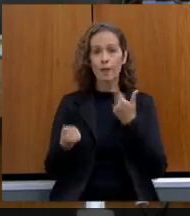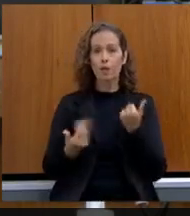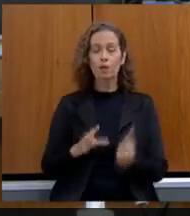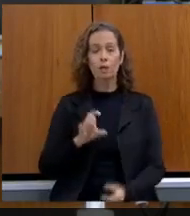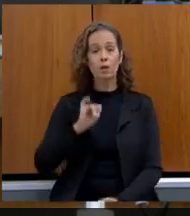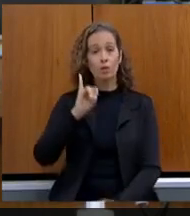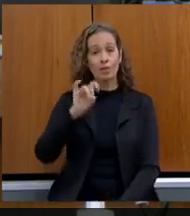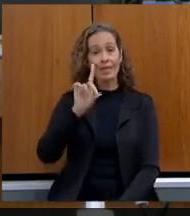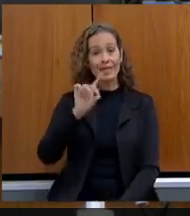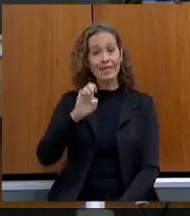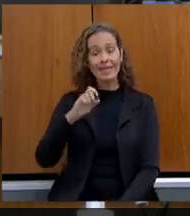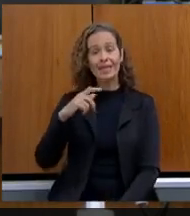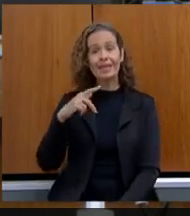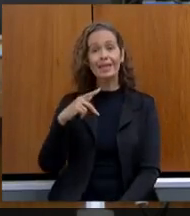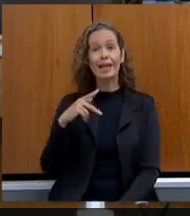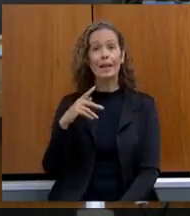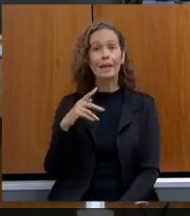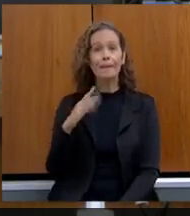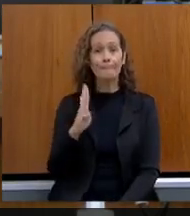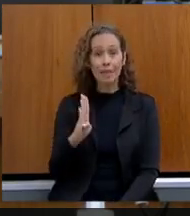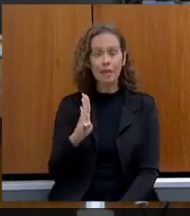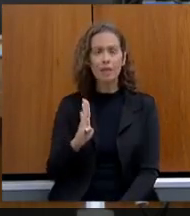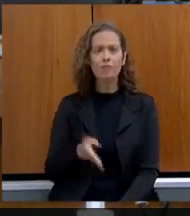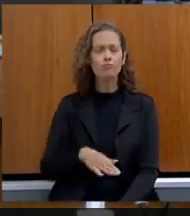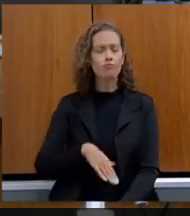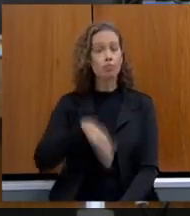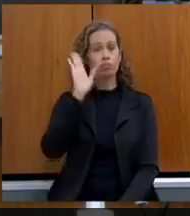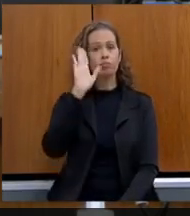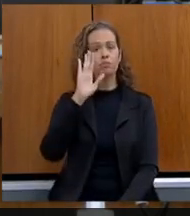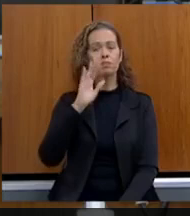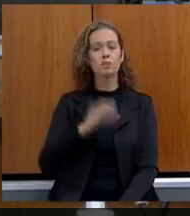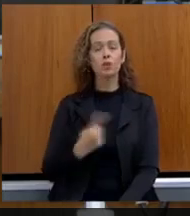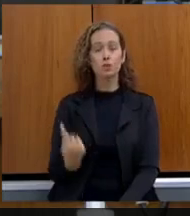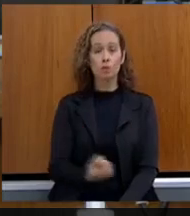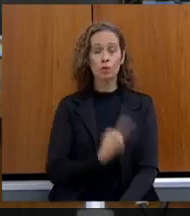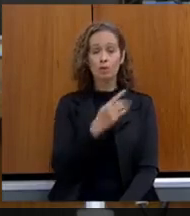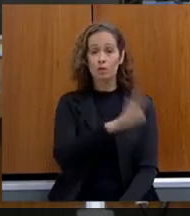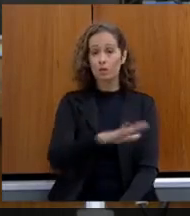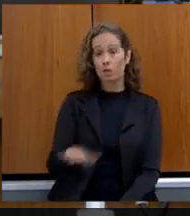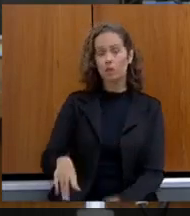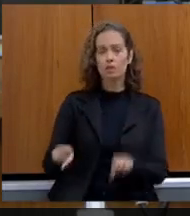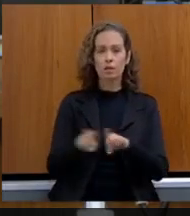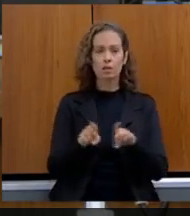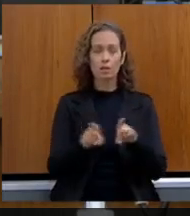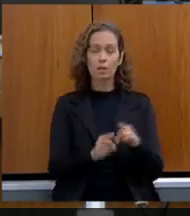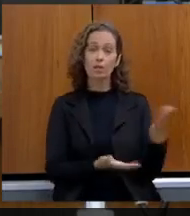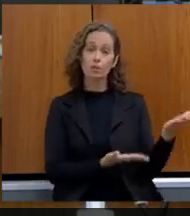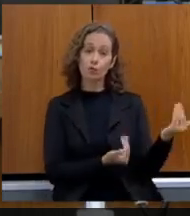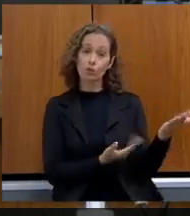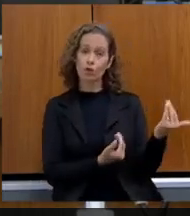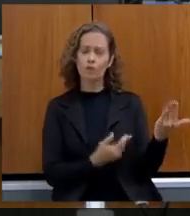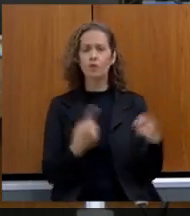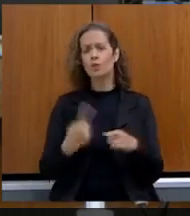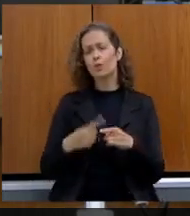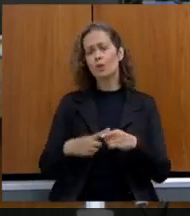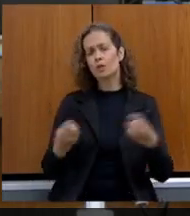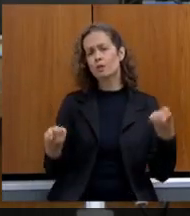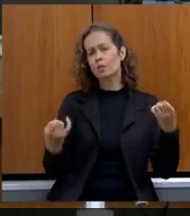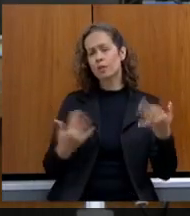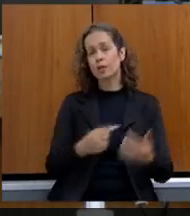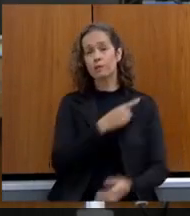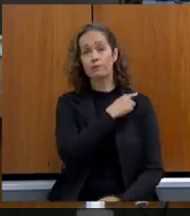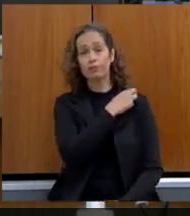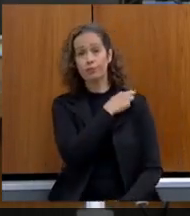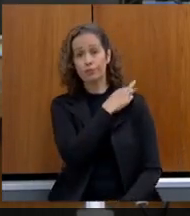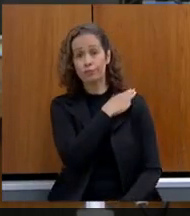Ideb da história ou seja as nossas crianças e os nossos jovens porque a gente tá falando de Ensino Médio nunca saíram da escola